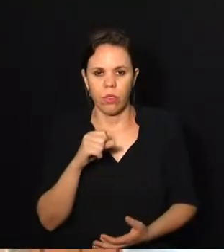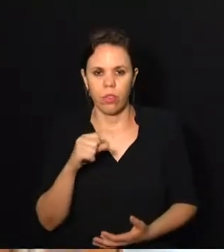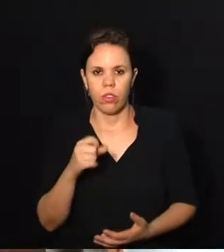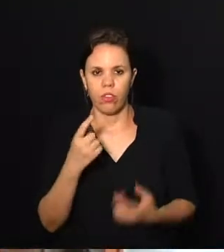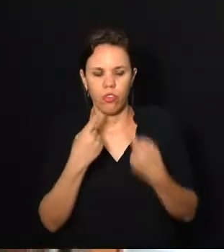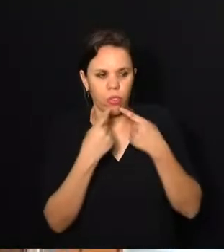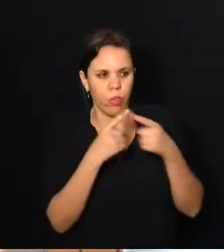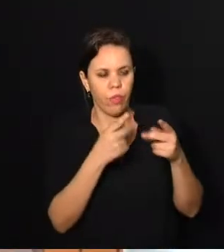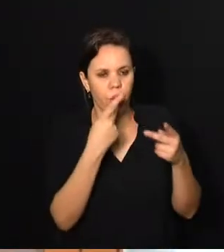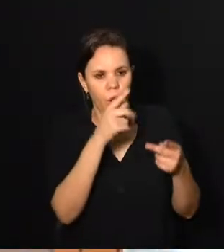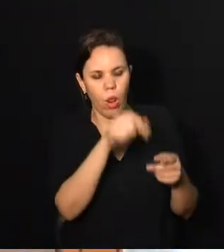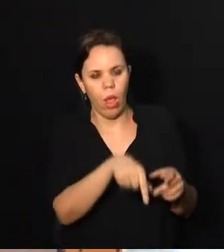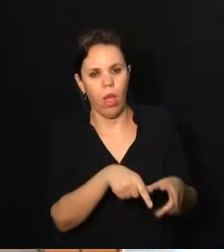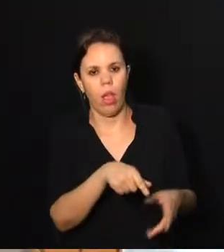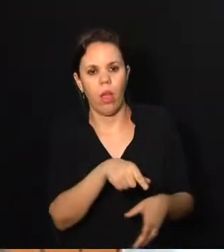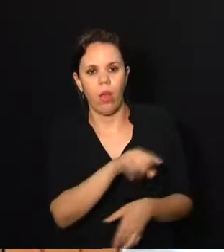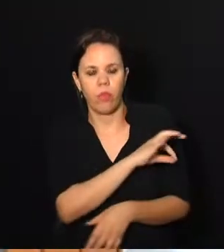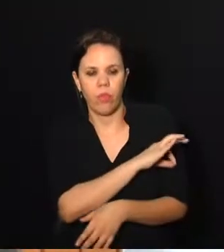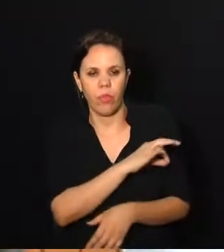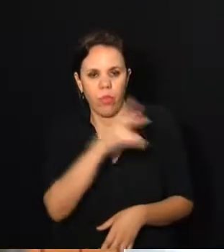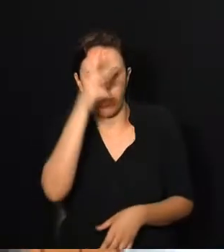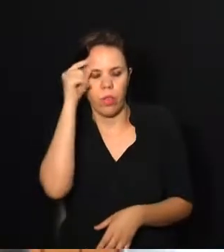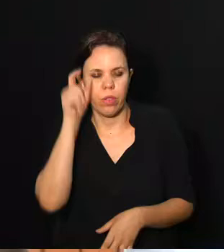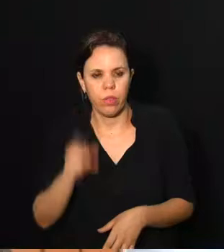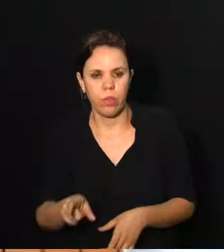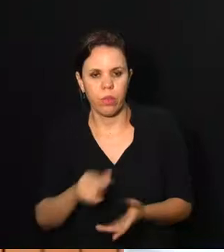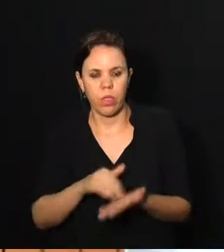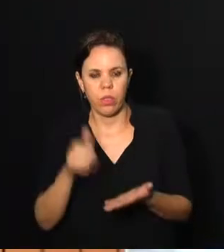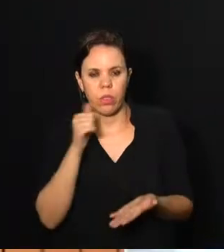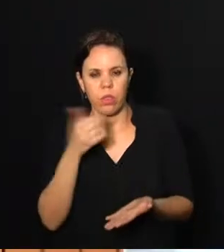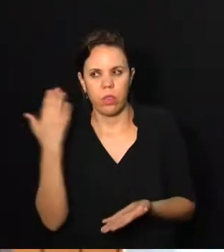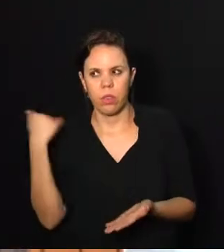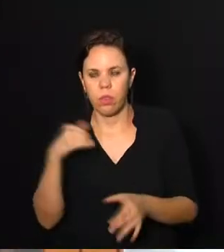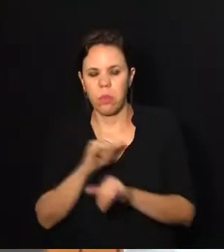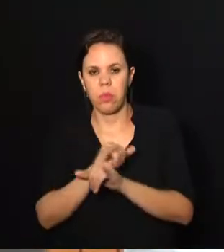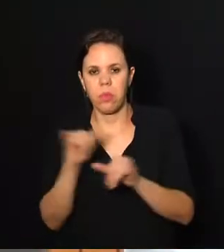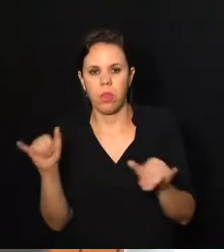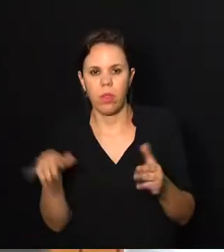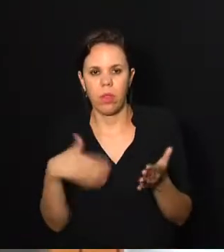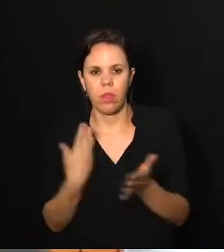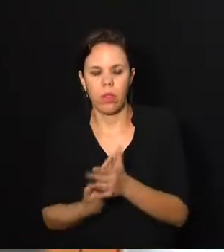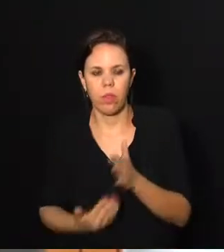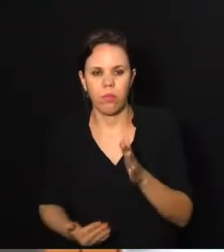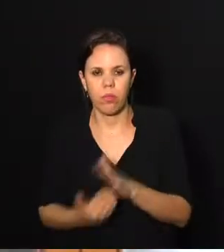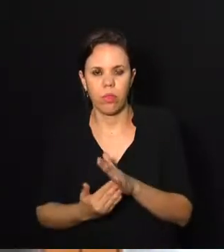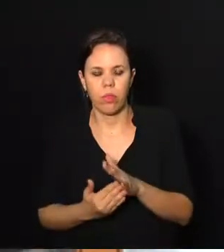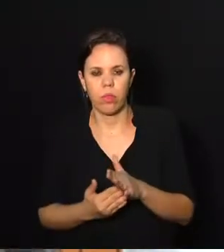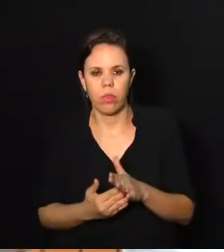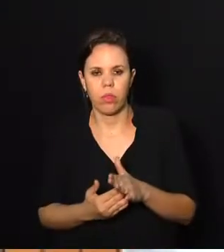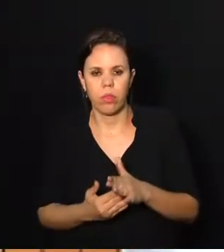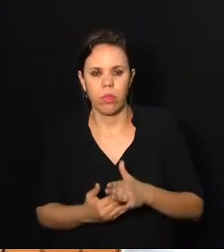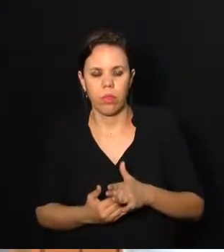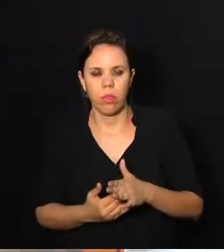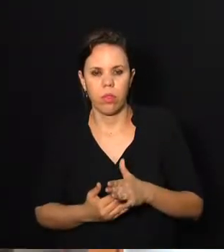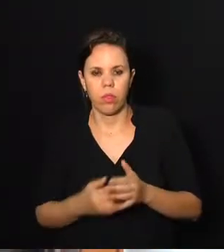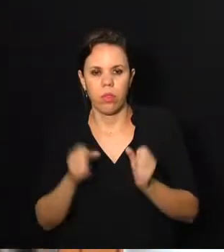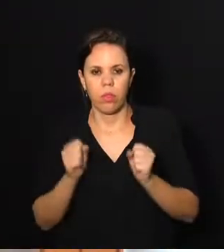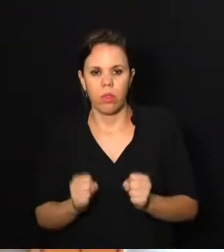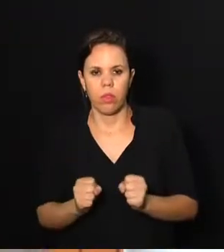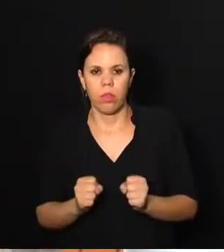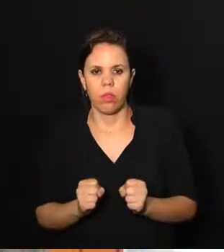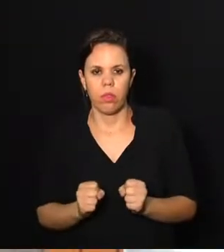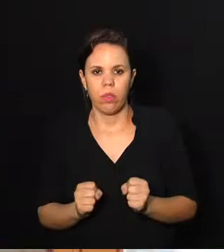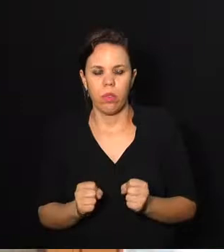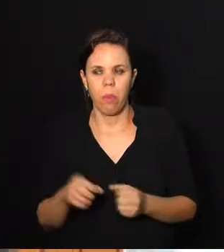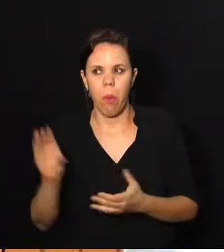secretária, e aí a gente vai dando publicidade a uma coisa que era até certo ponto restrita, até para que possa vir